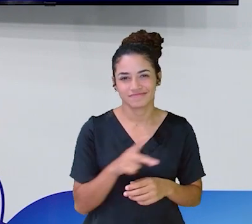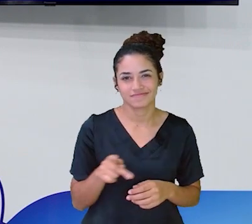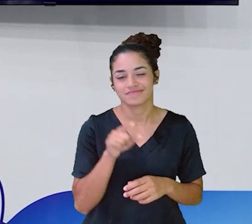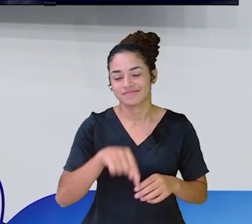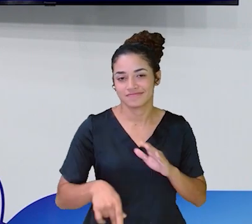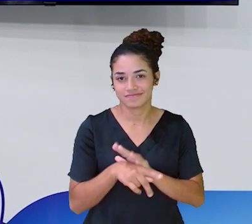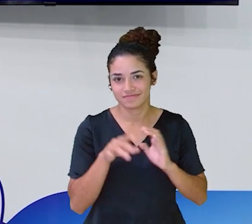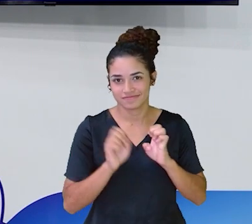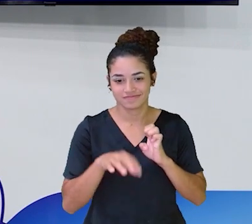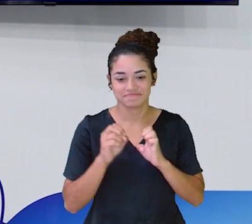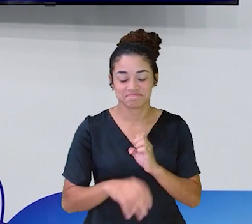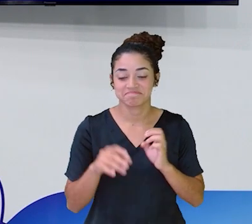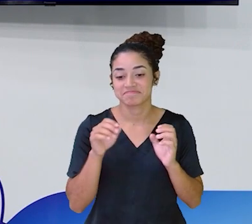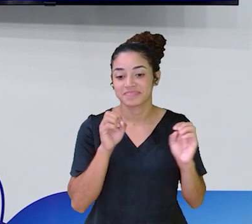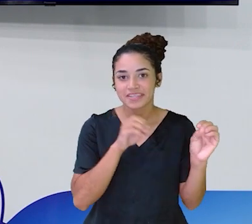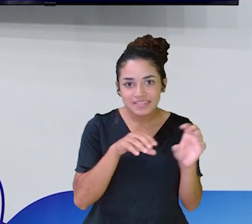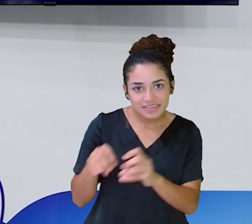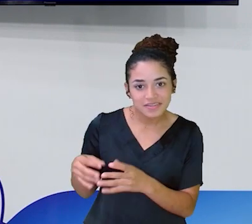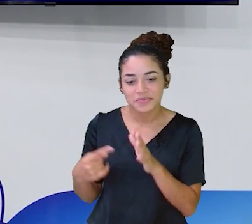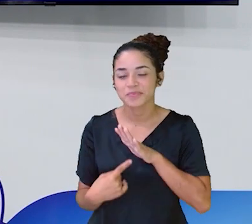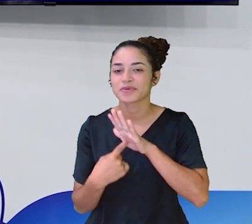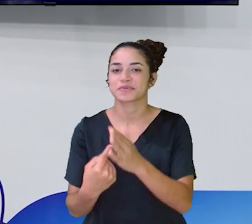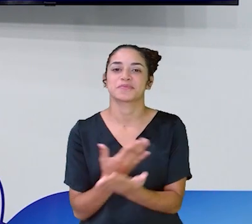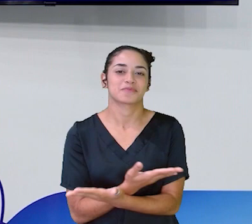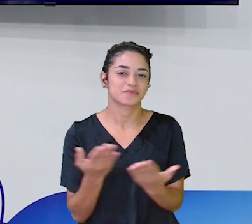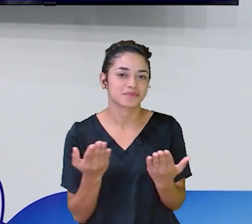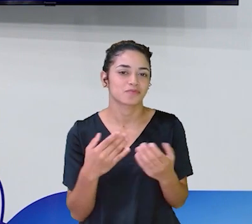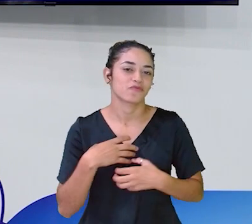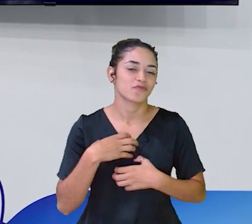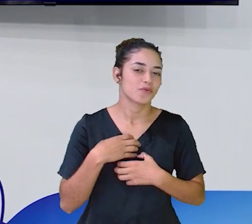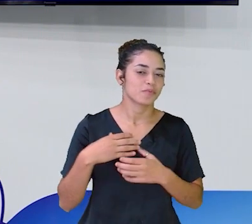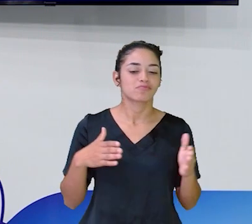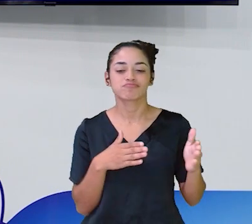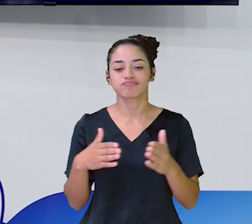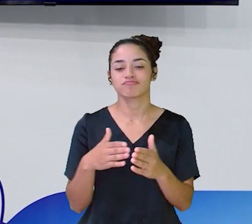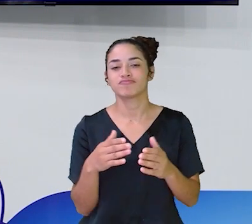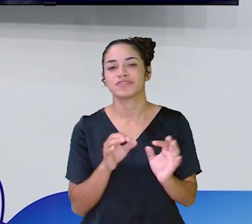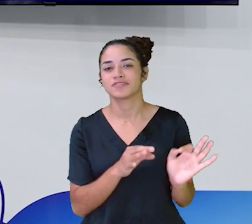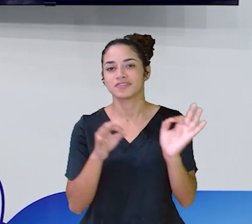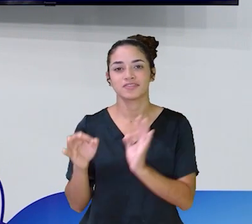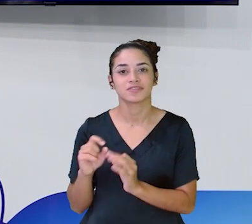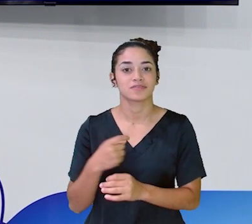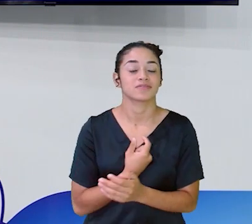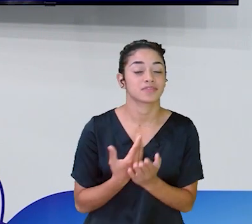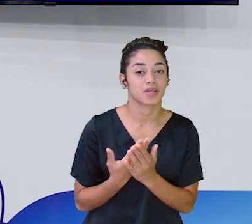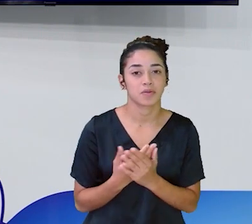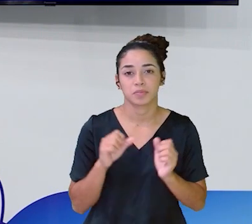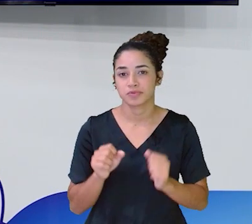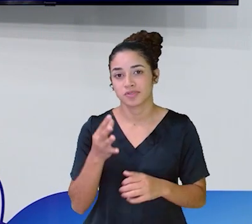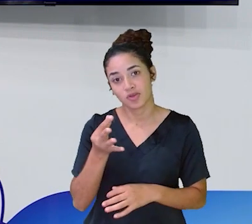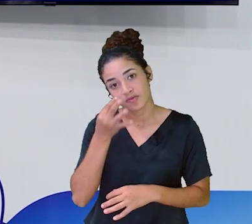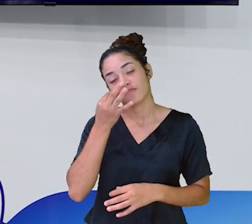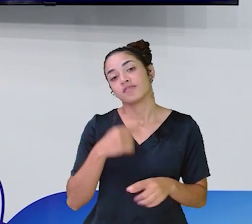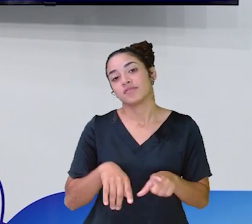Recife ensinando, mostrando para vocês as formas, os caminhos para assistirem às nossas aulas, tanto no ao